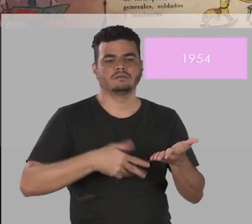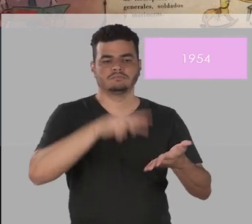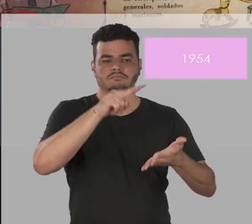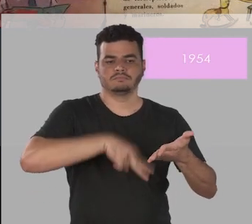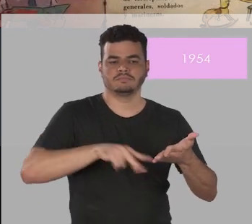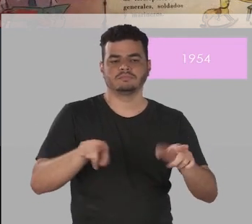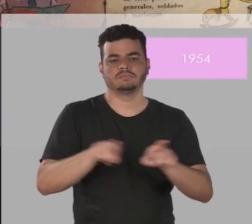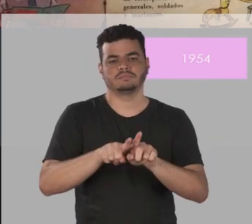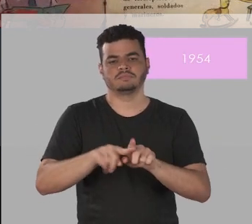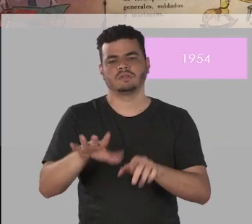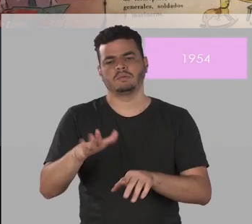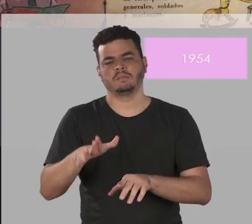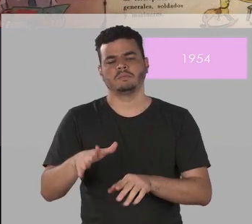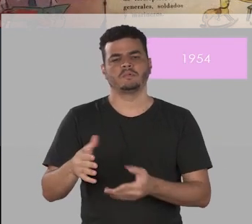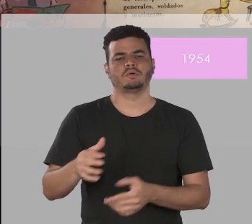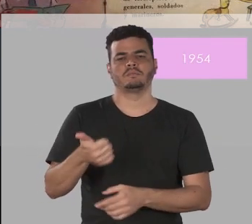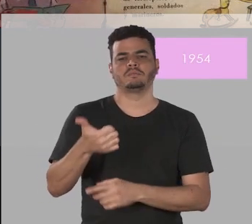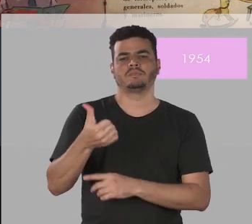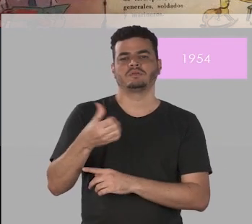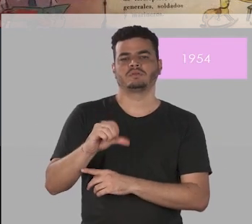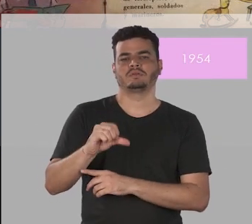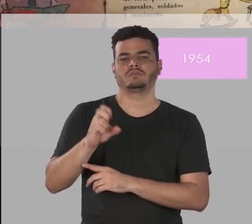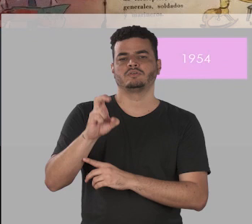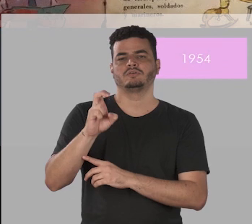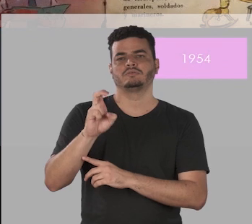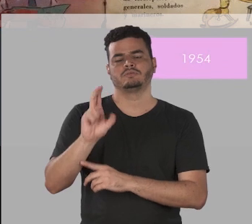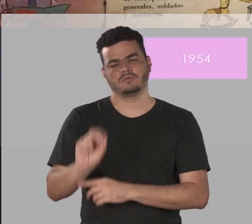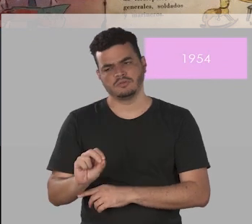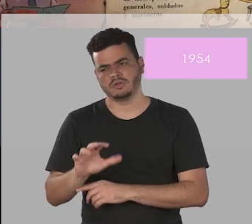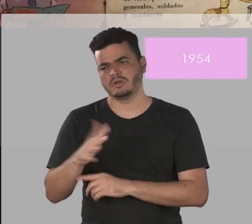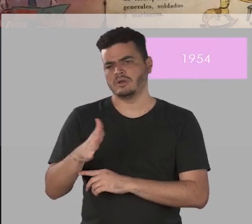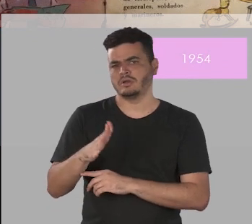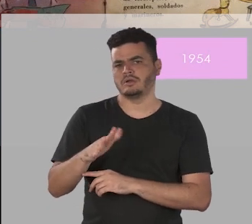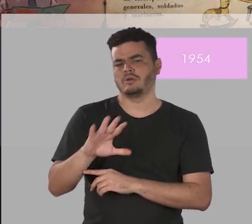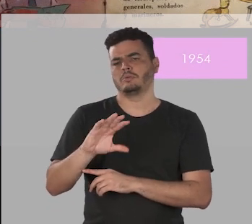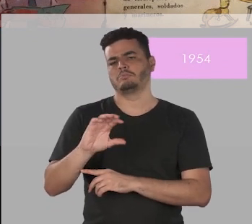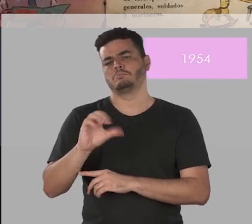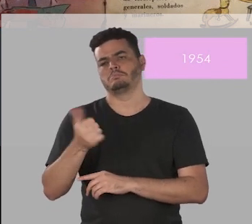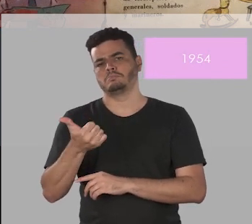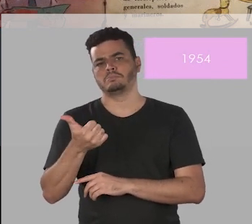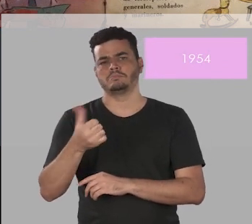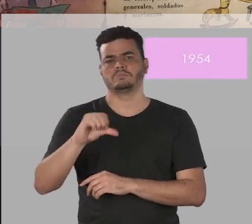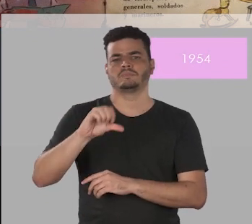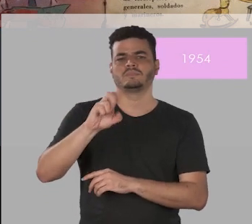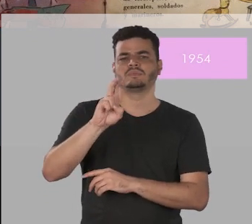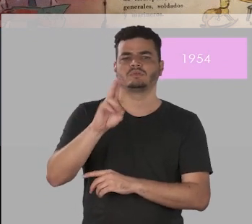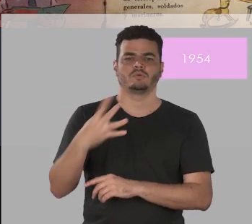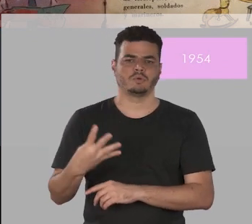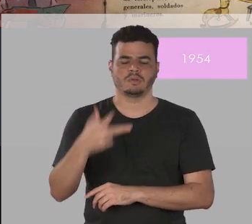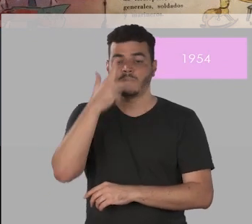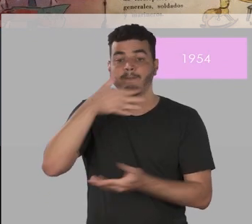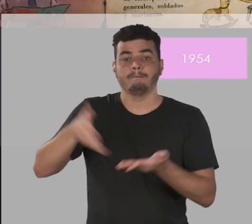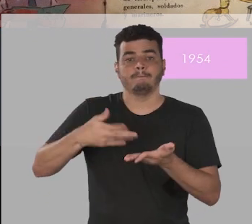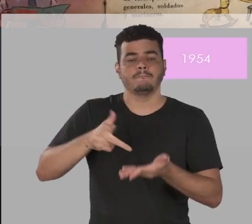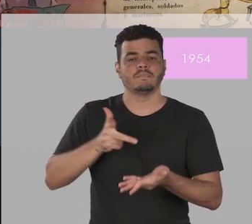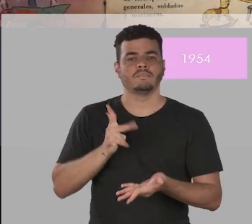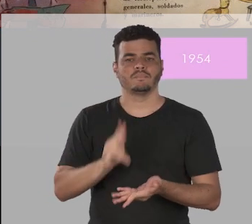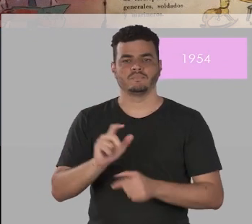trago alguns também dos anos 40, também para se encontrar dos anos 50, e 754, que